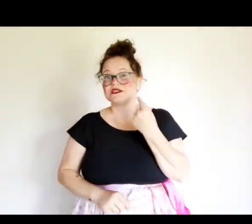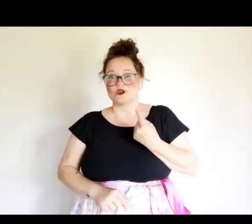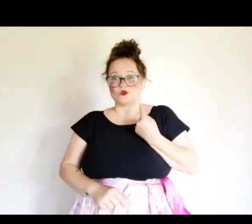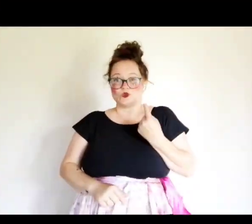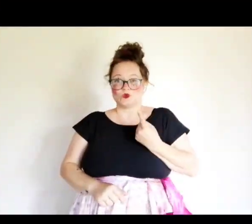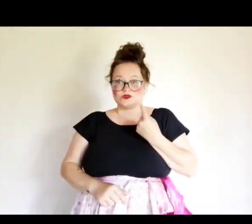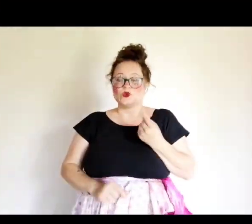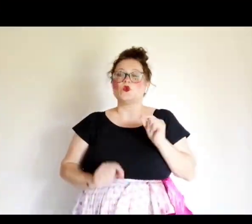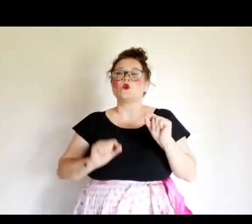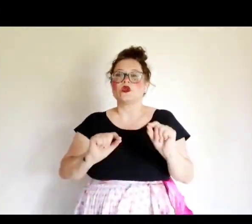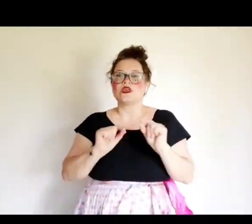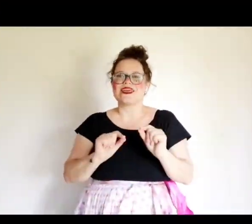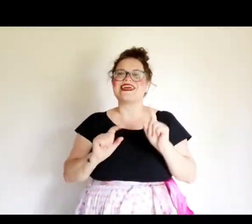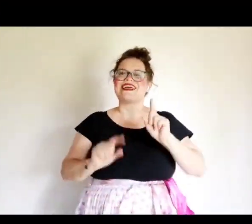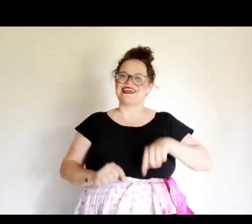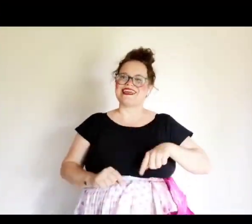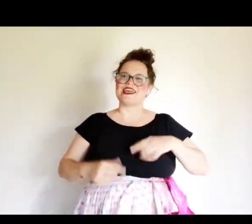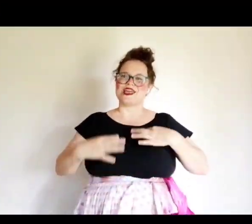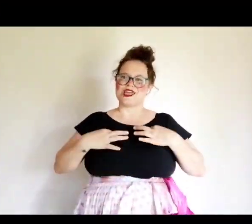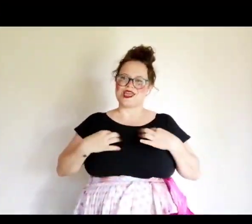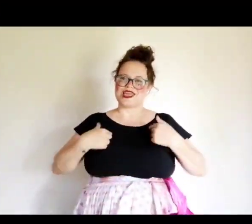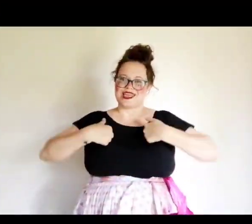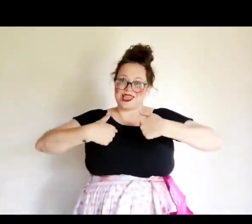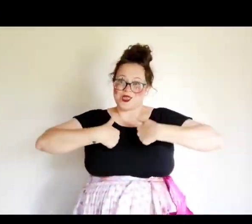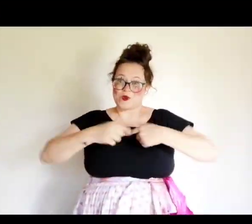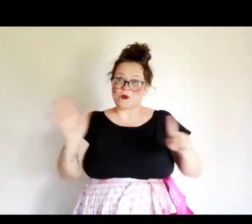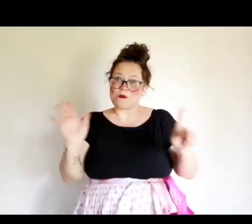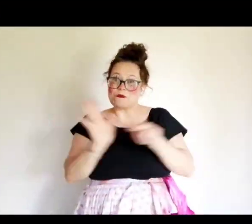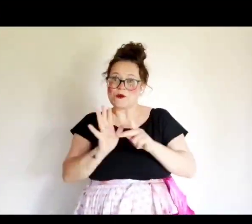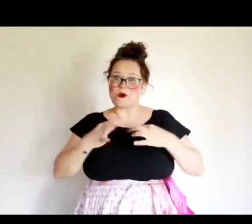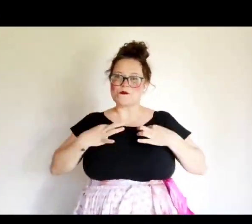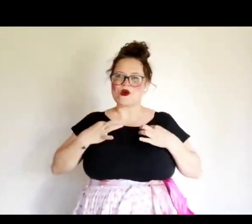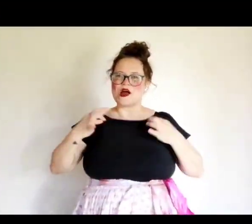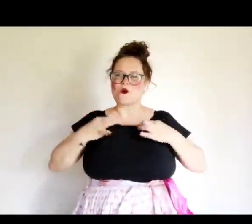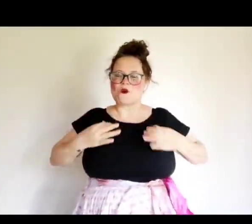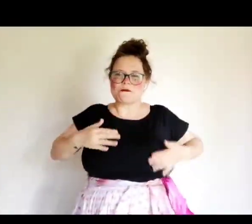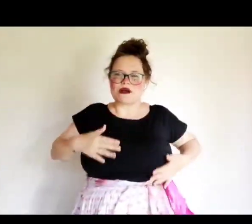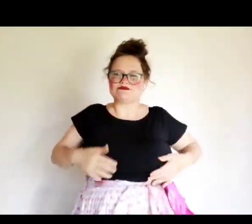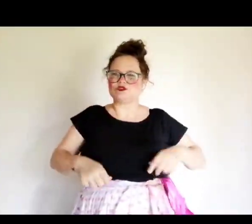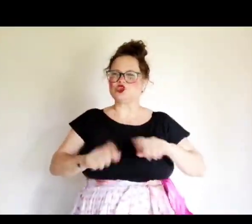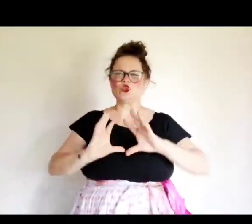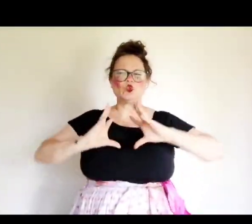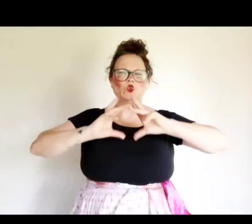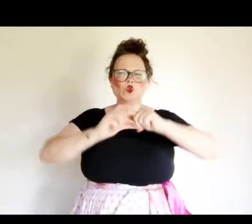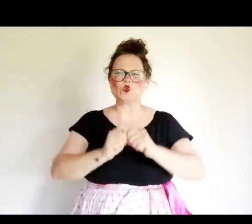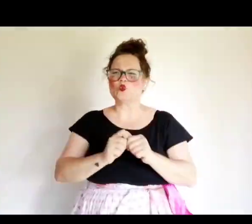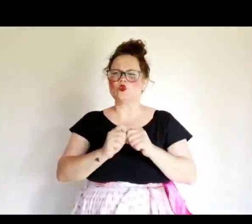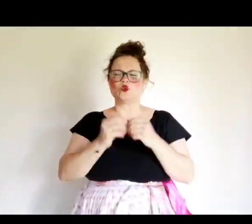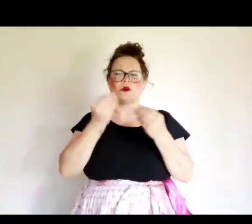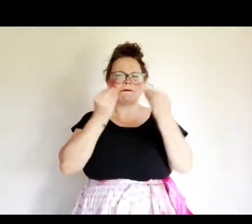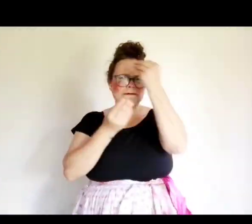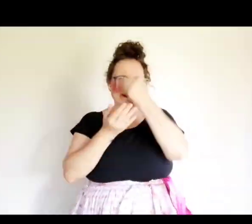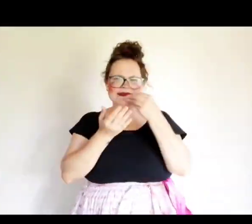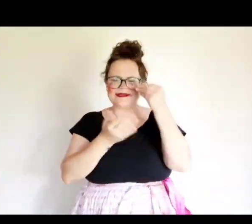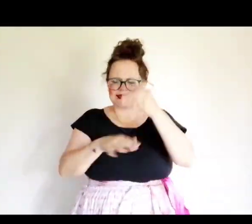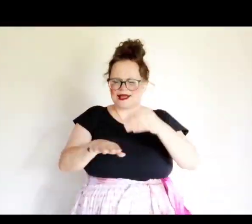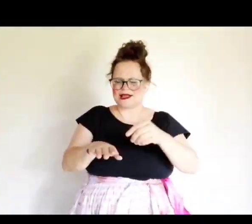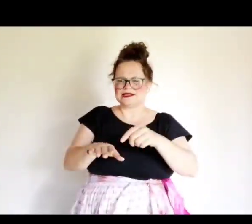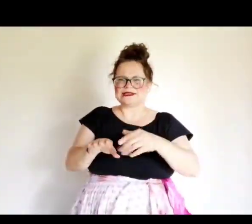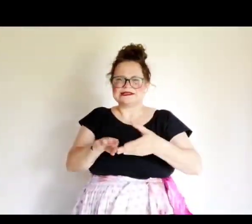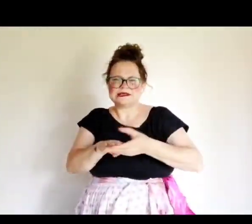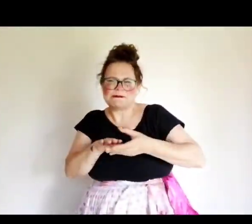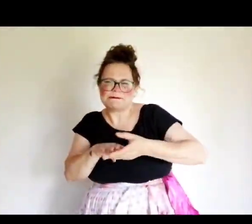solo foi o ato de eu me montar. Como seria montar tudo completo?